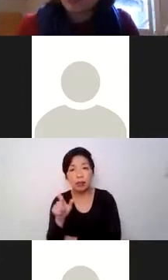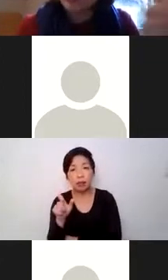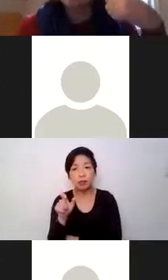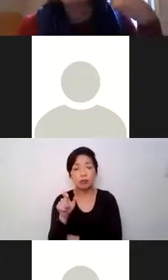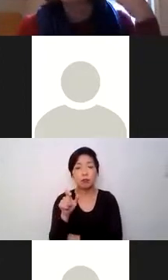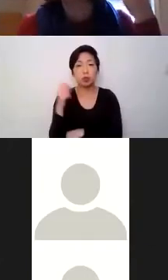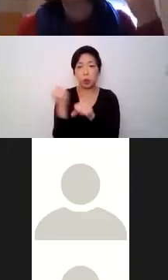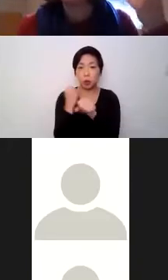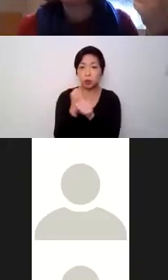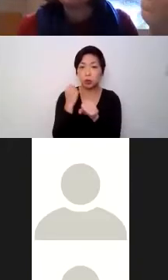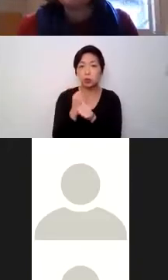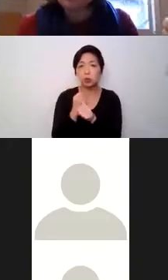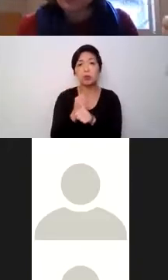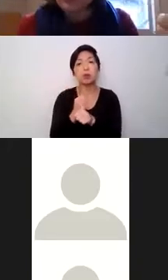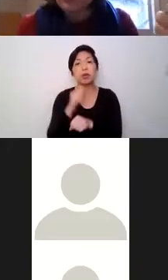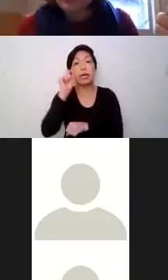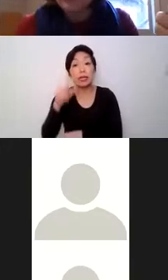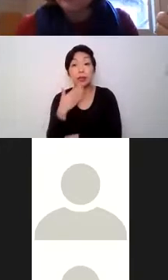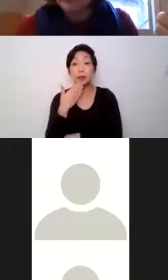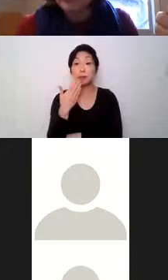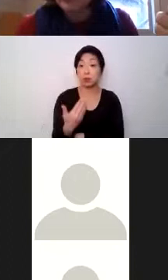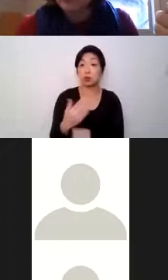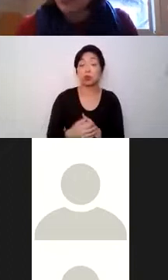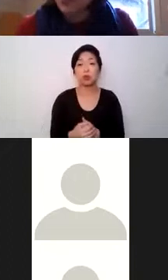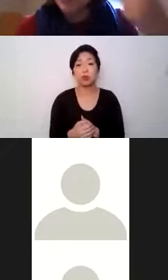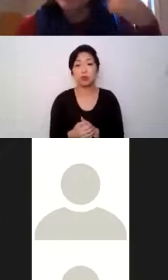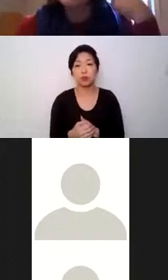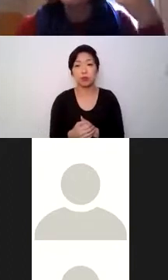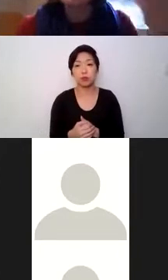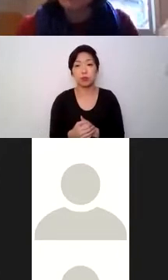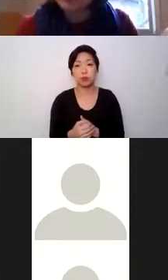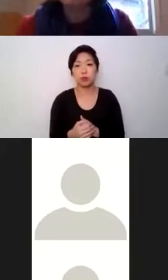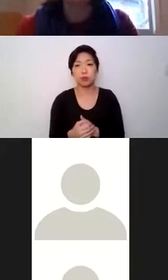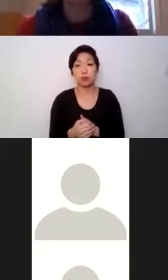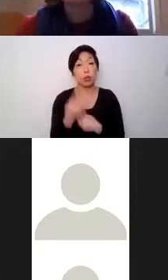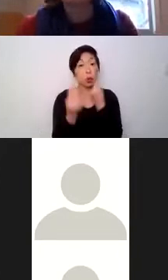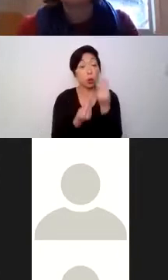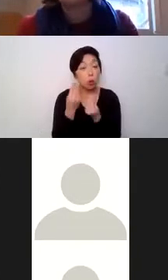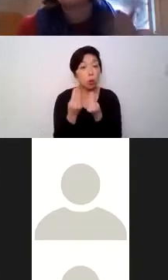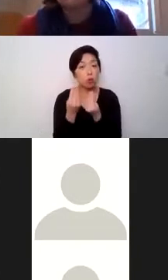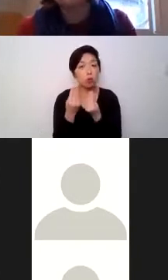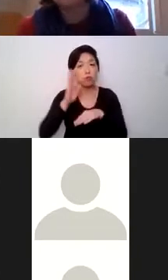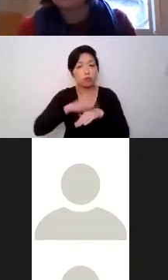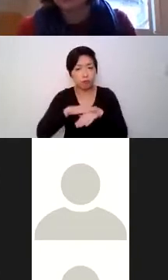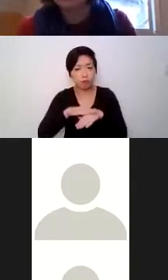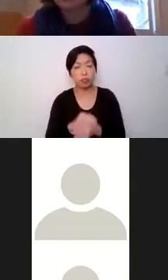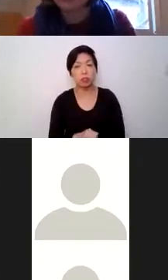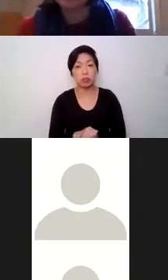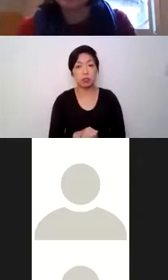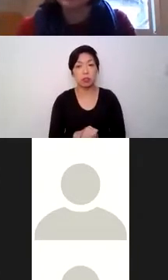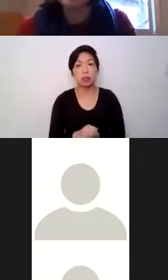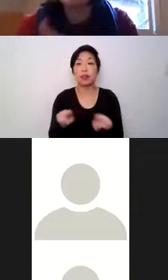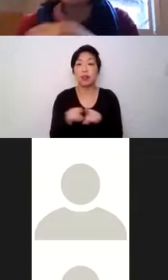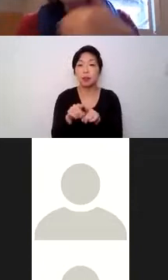construiu quem pediu para construir e como eles foram feitos e vivenciados